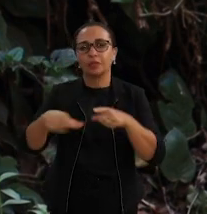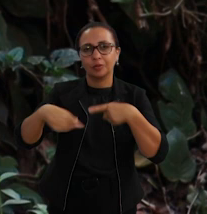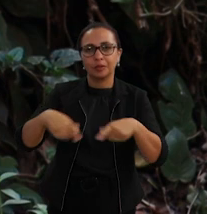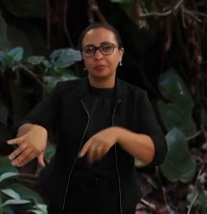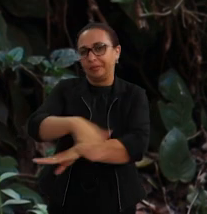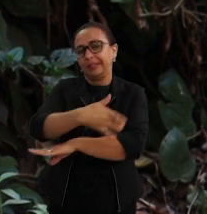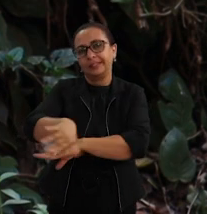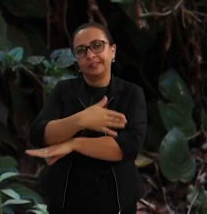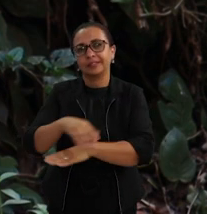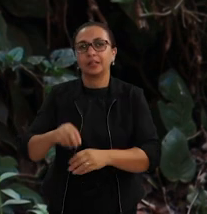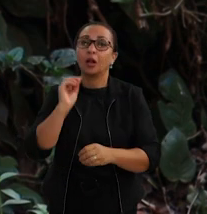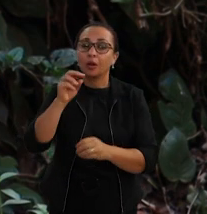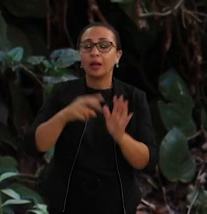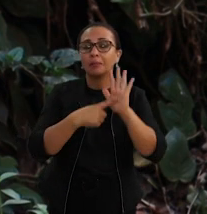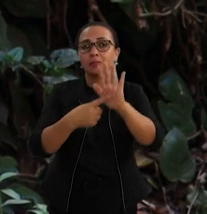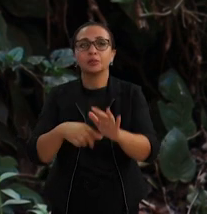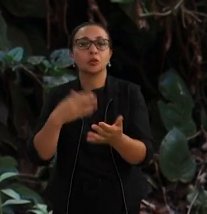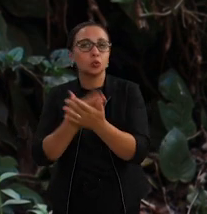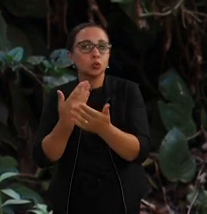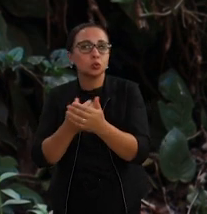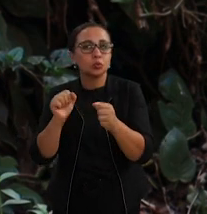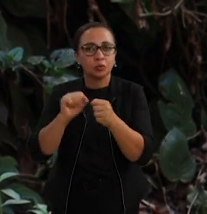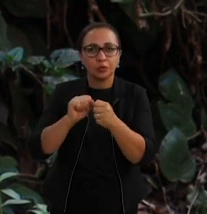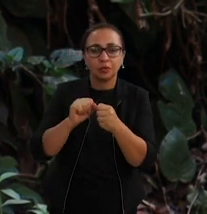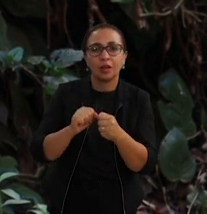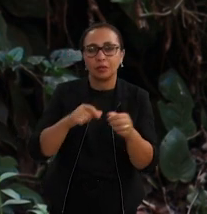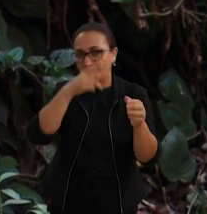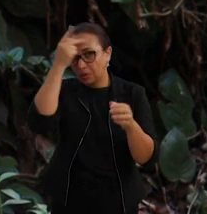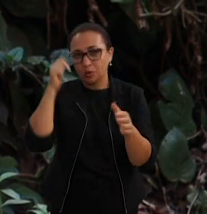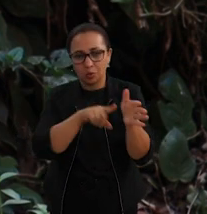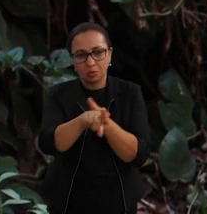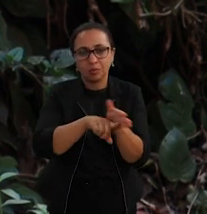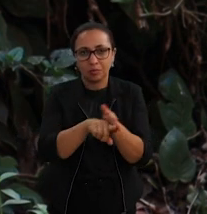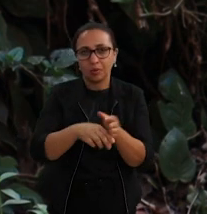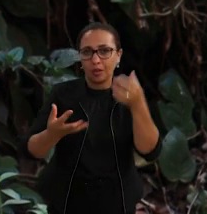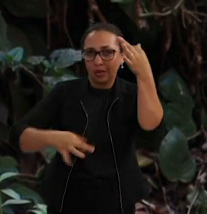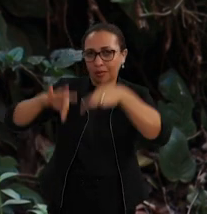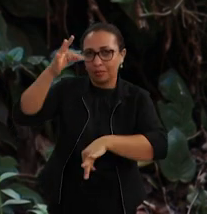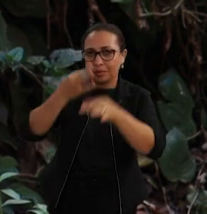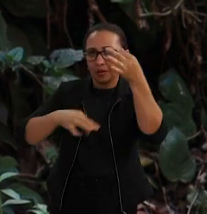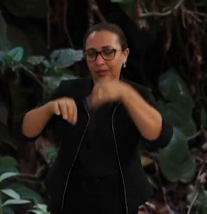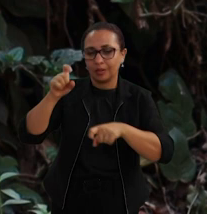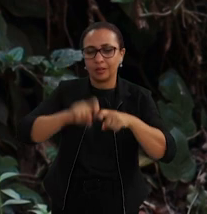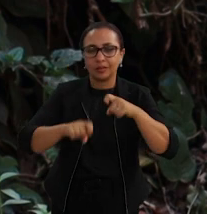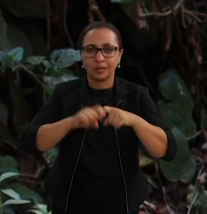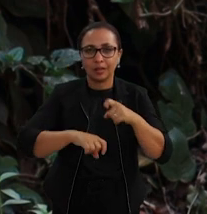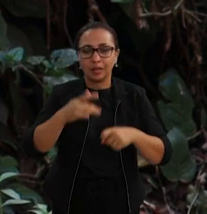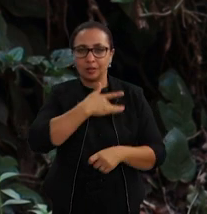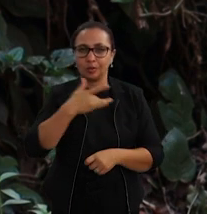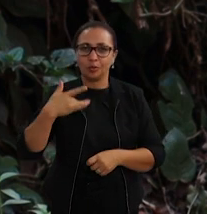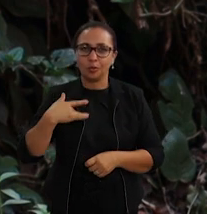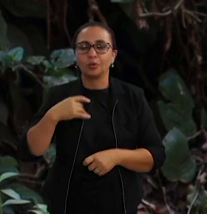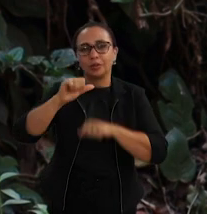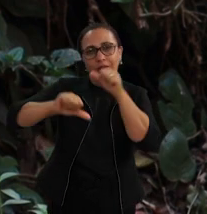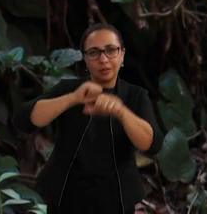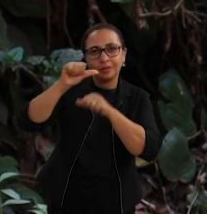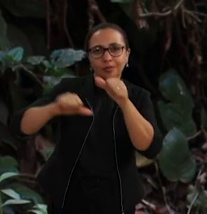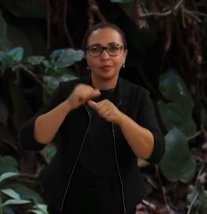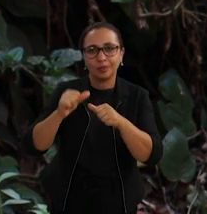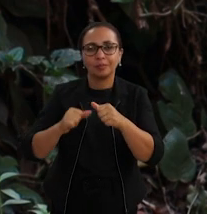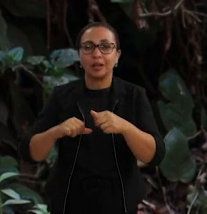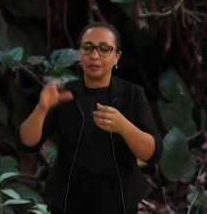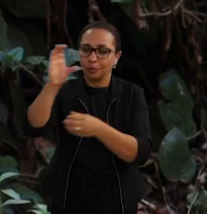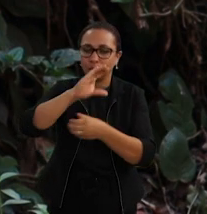precarização do trabalho nas estradas. É o que revela um estudo realizado por pesquisadores do Laboratório de Sexualidade, Saúde